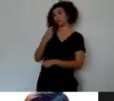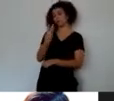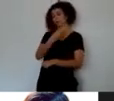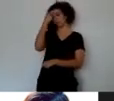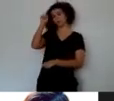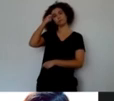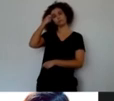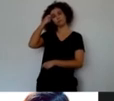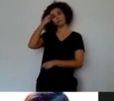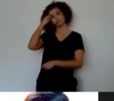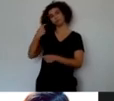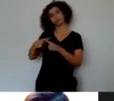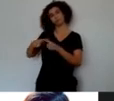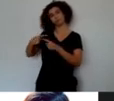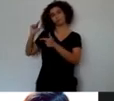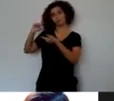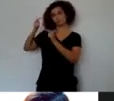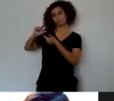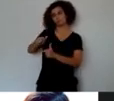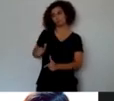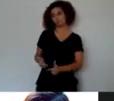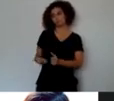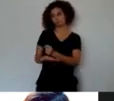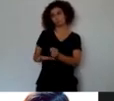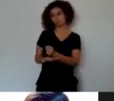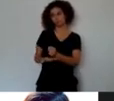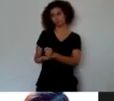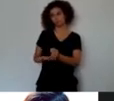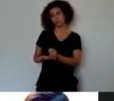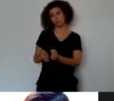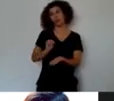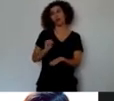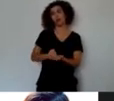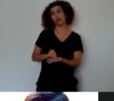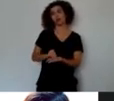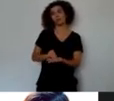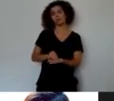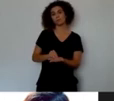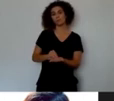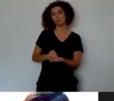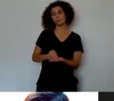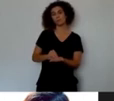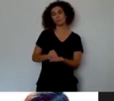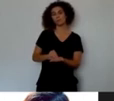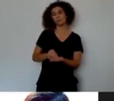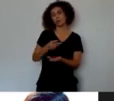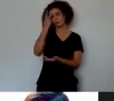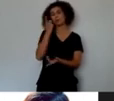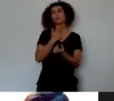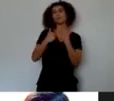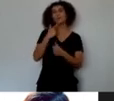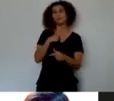condição estrutural. Não é porque tem pouca gente querendo estudar, não. Não é porque tem poucos negros